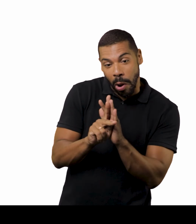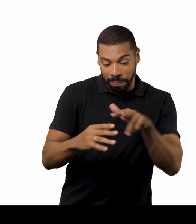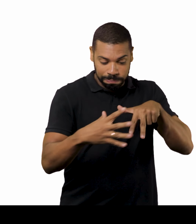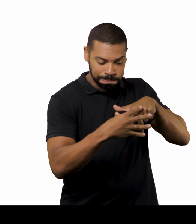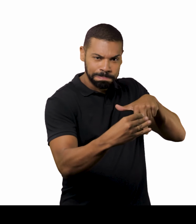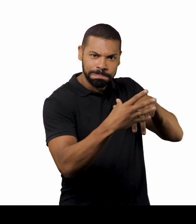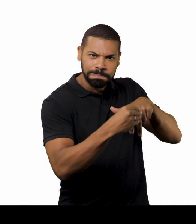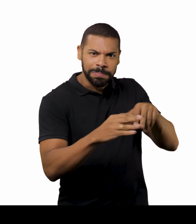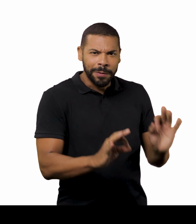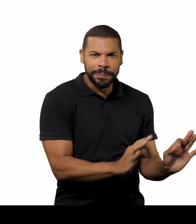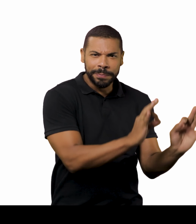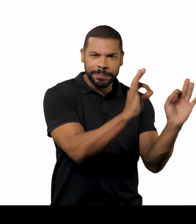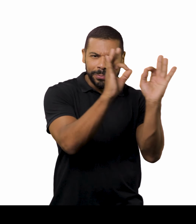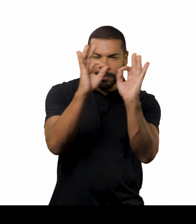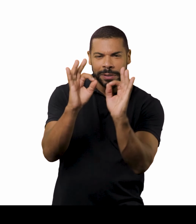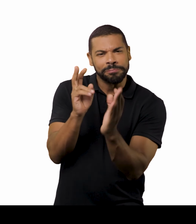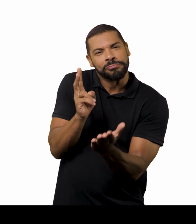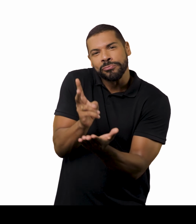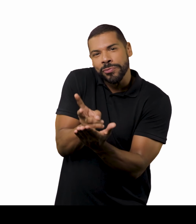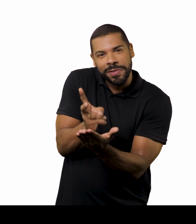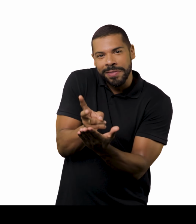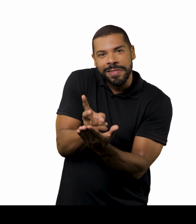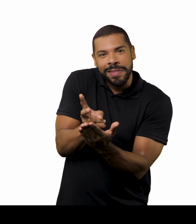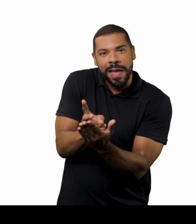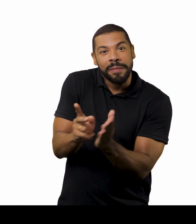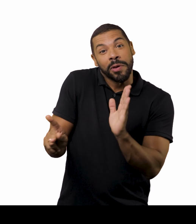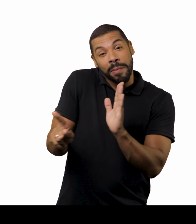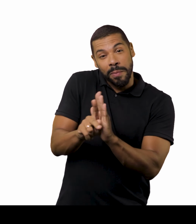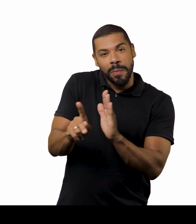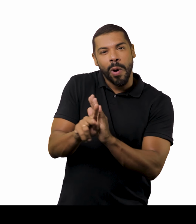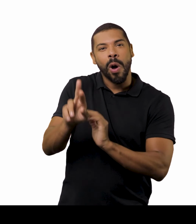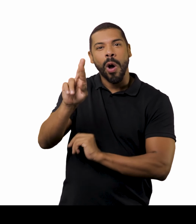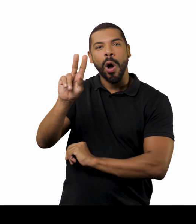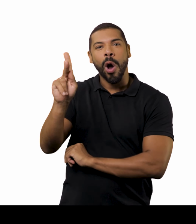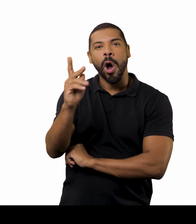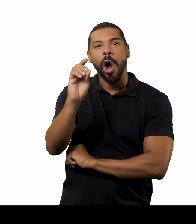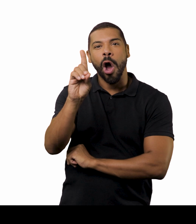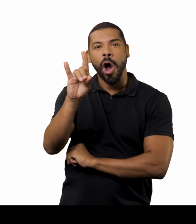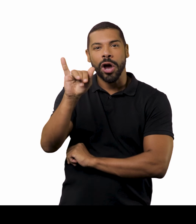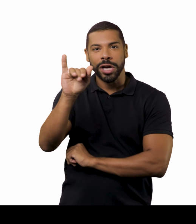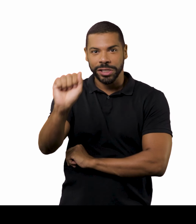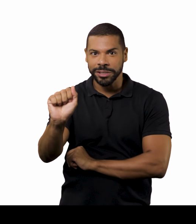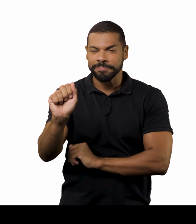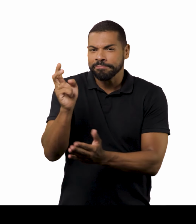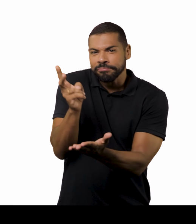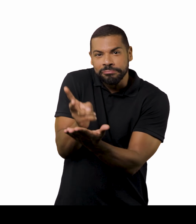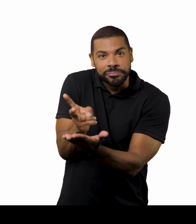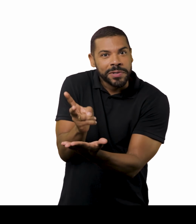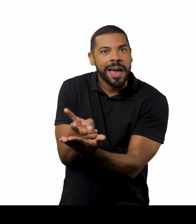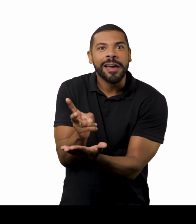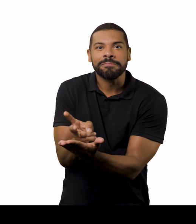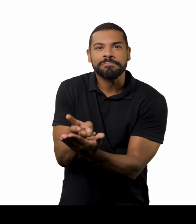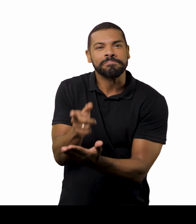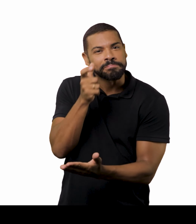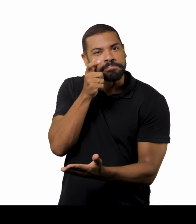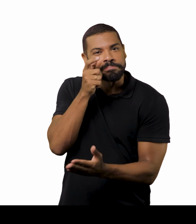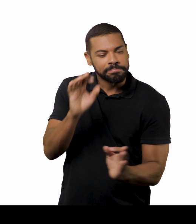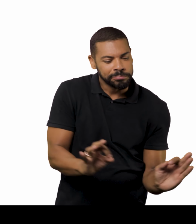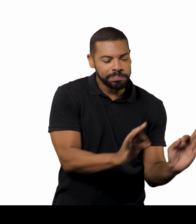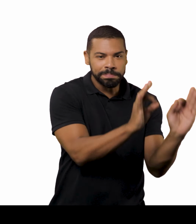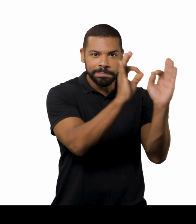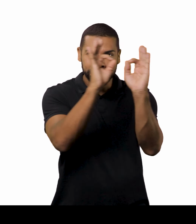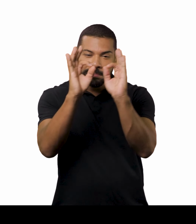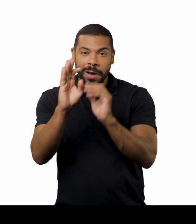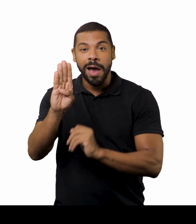da moda. Eu sempre acompanhei quando teve a exposição no MASP Ródia, com o acervo original que